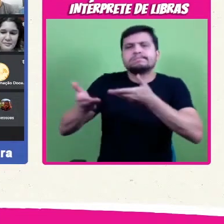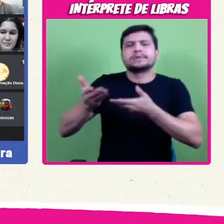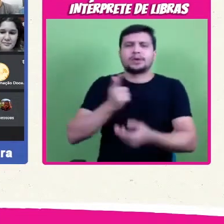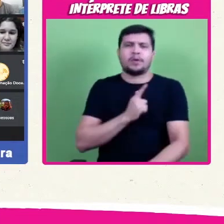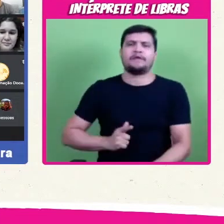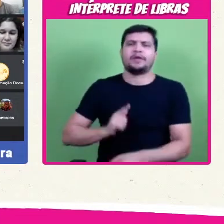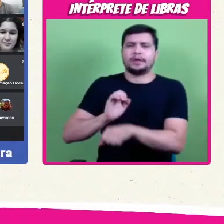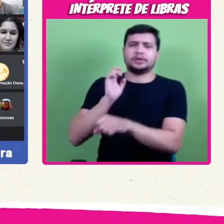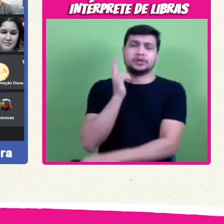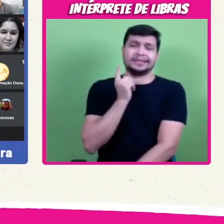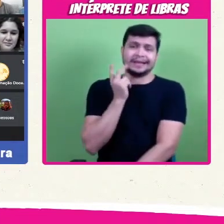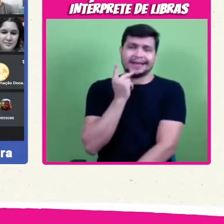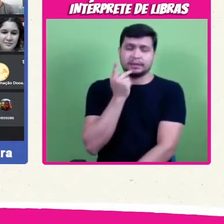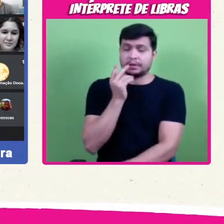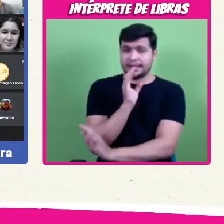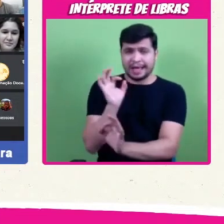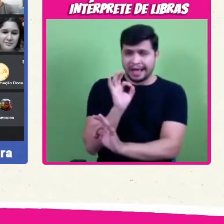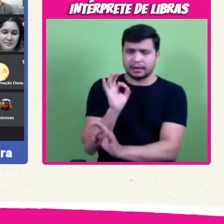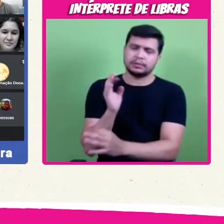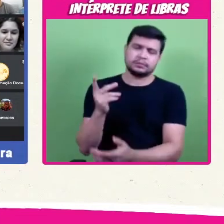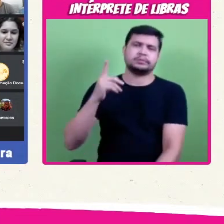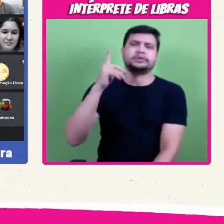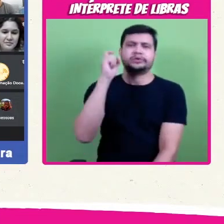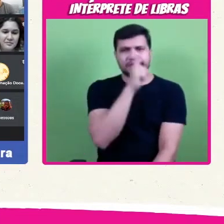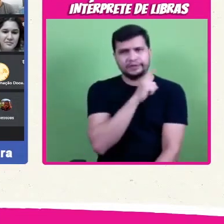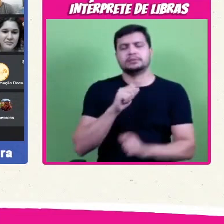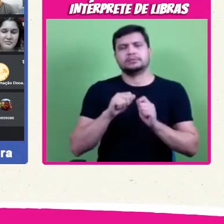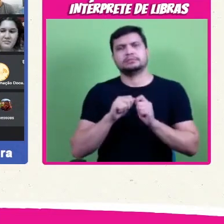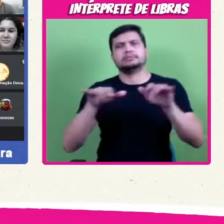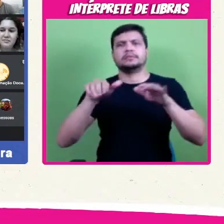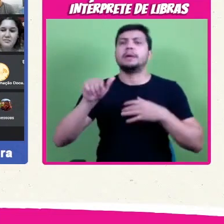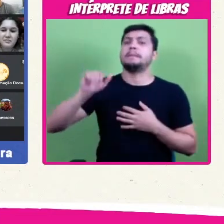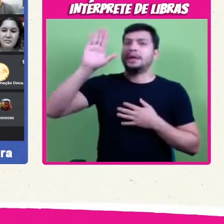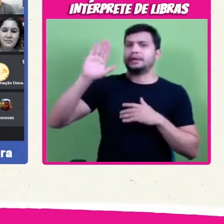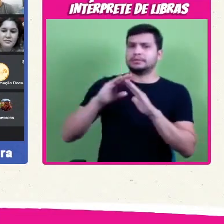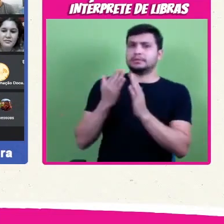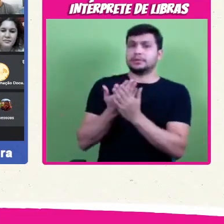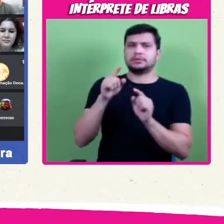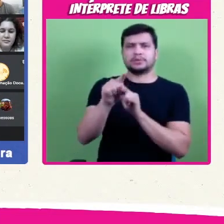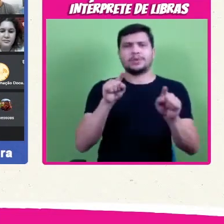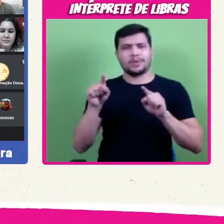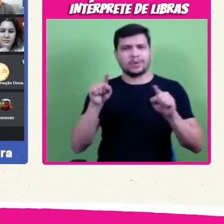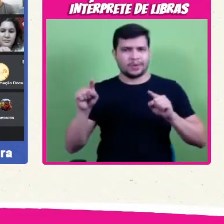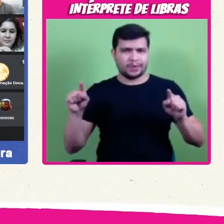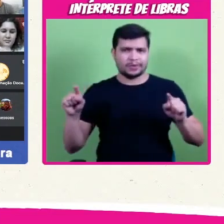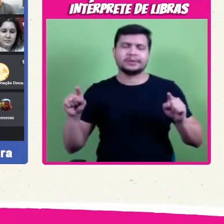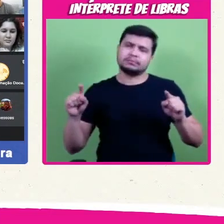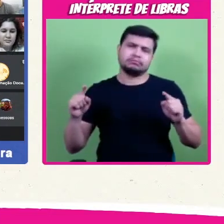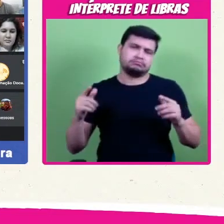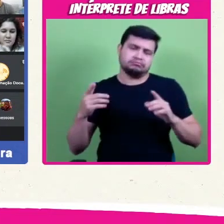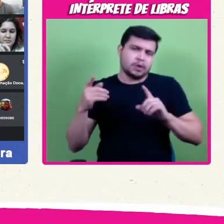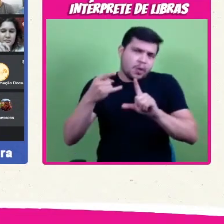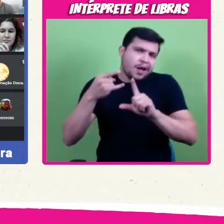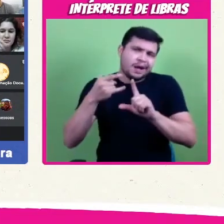né, nesse processo, a gente não conseguiria atingir tantas escolas, né, mesmo no formato online, mas que tem